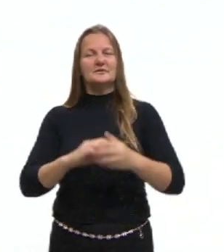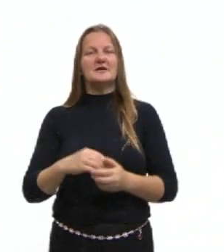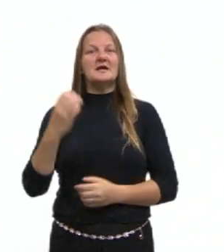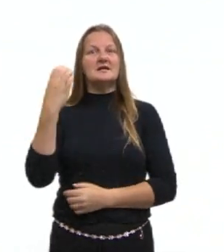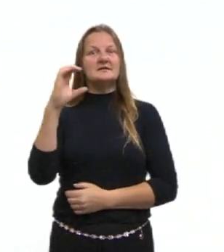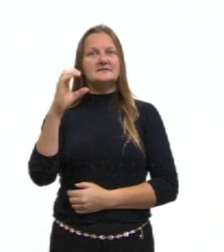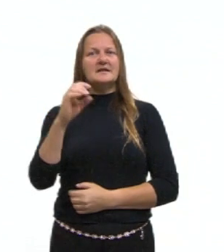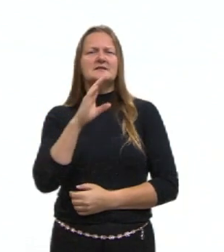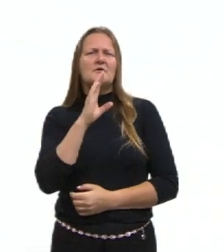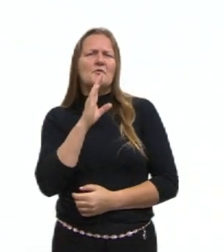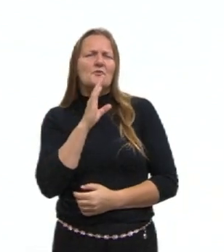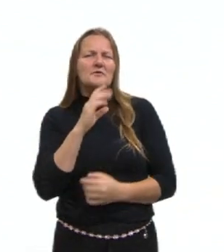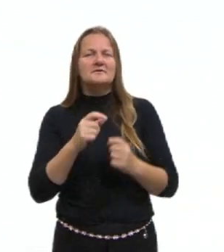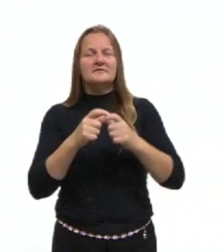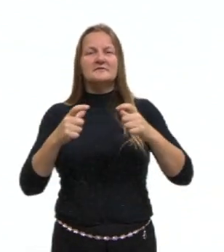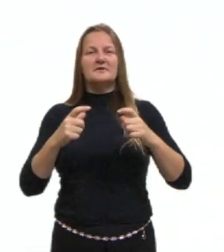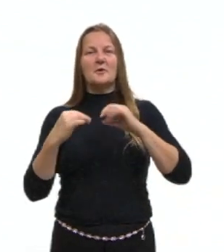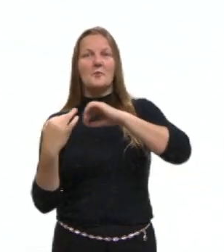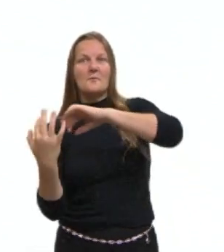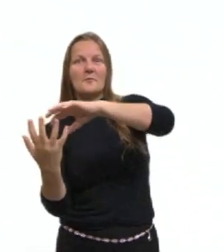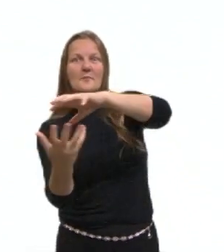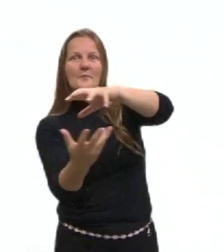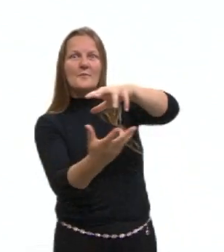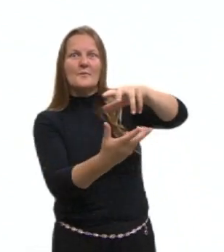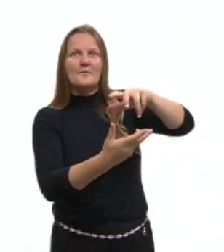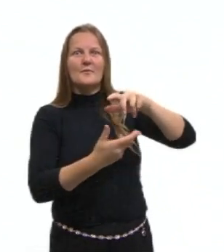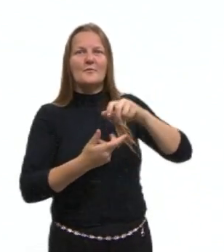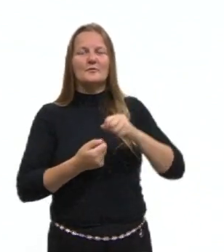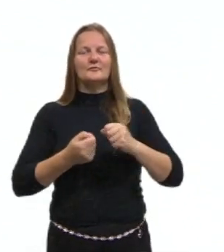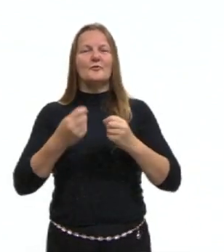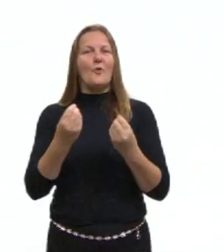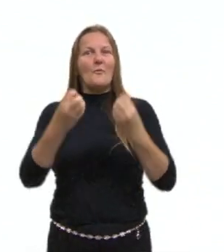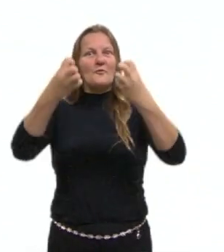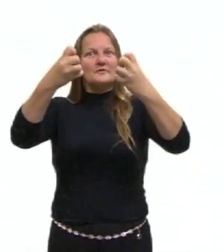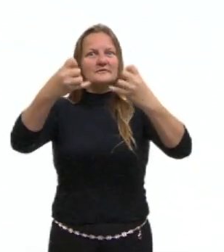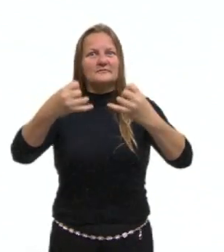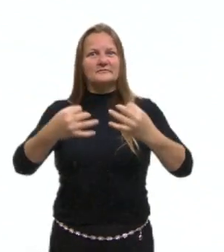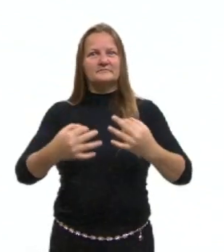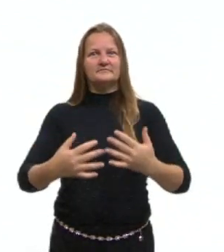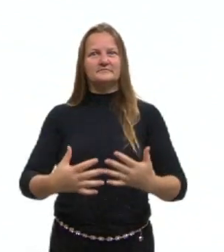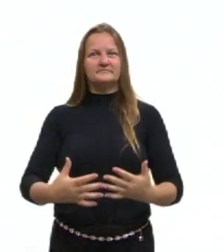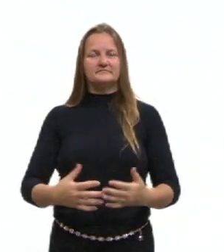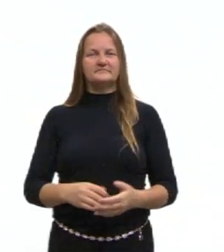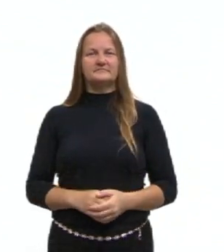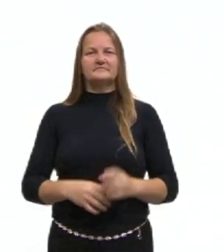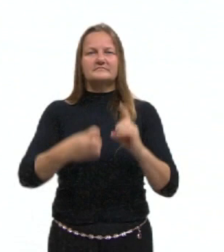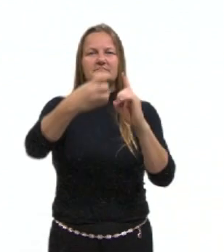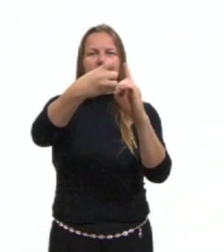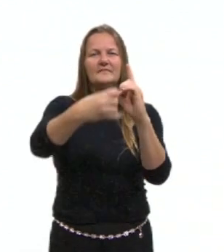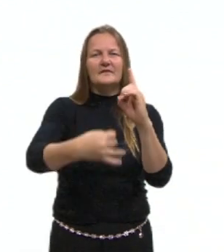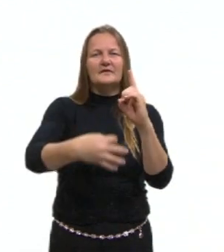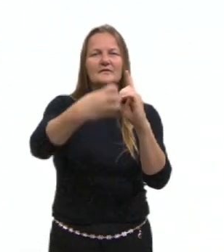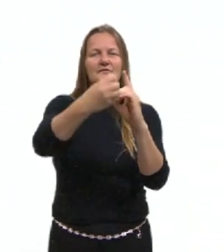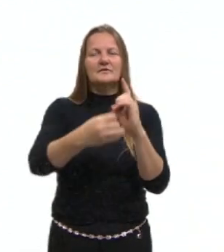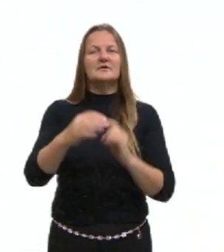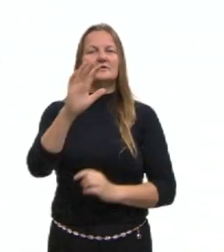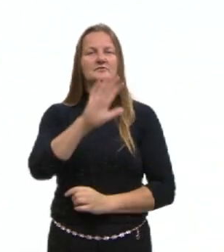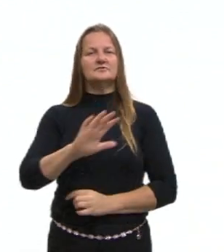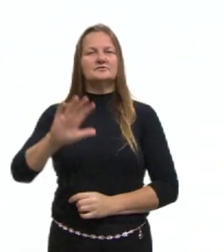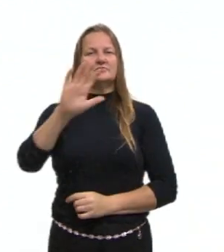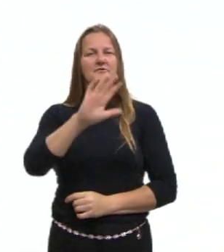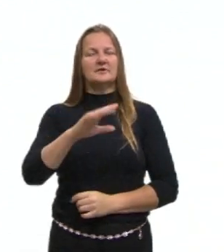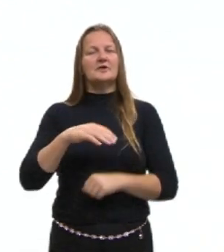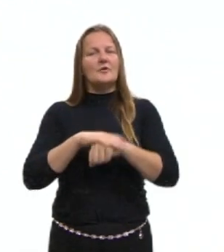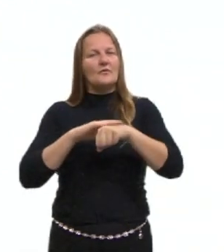de conhecer o mundo e explicá-lo. Então, uma definição bem genérica para a gente conversar, né?